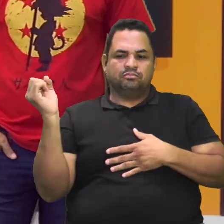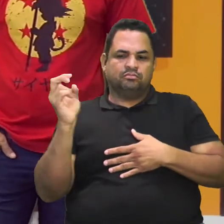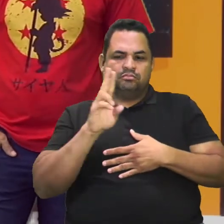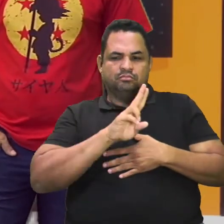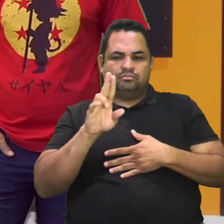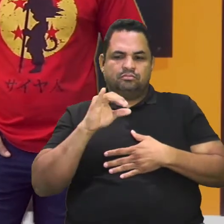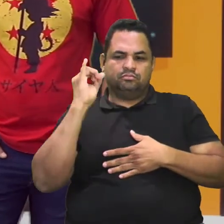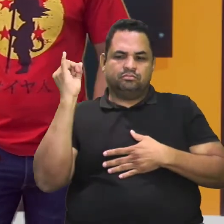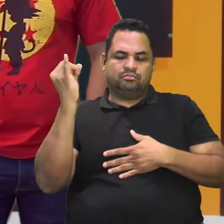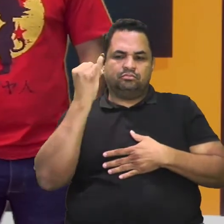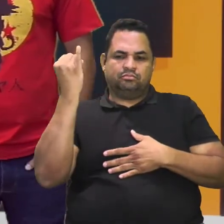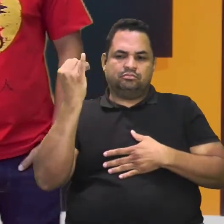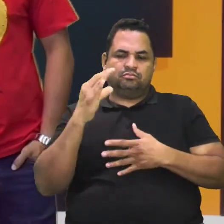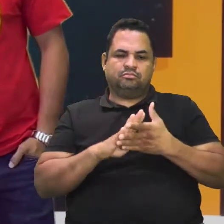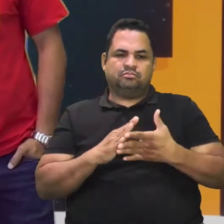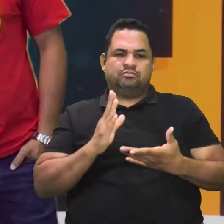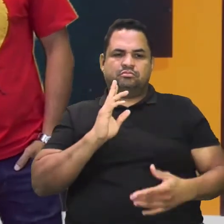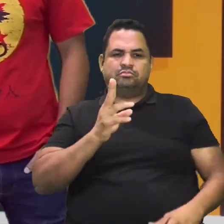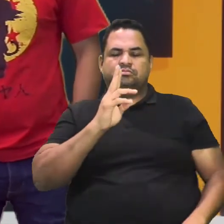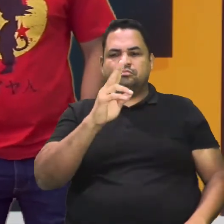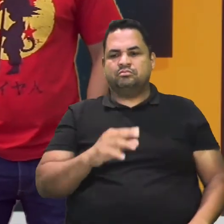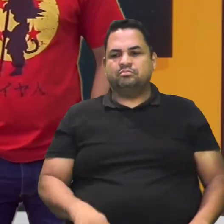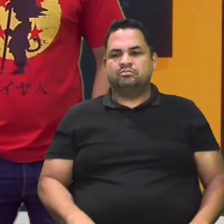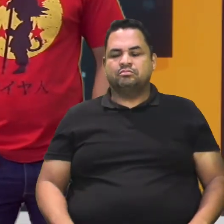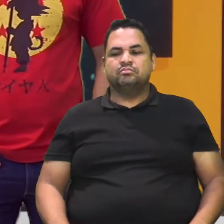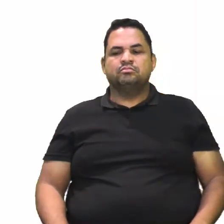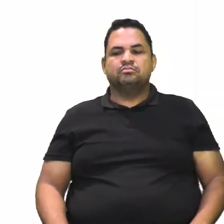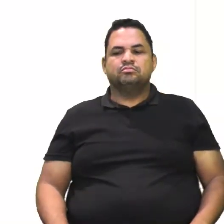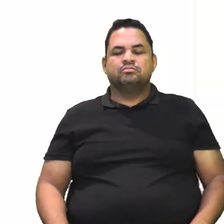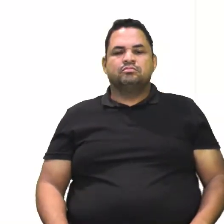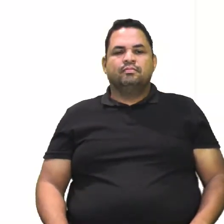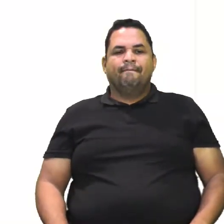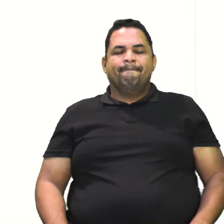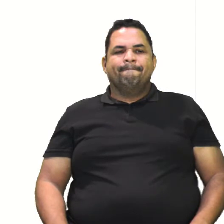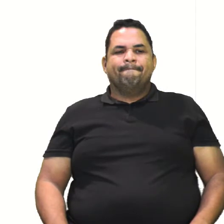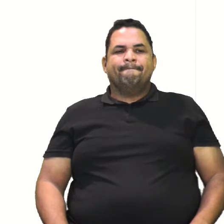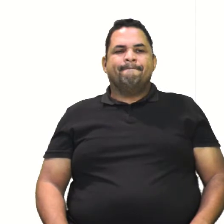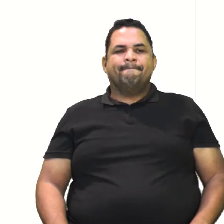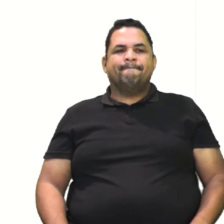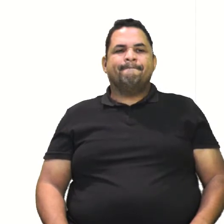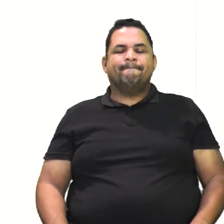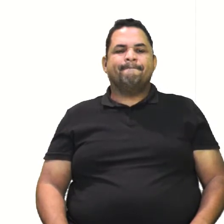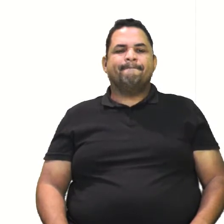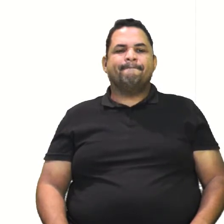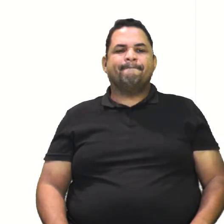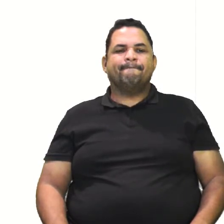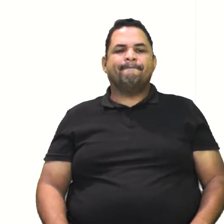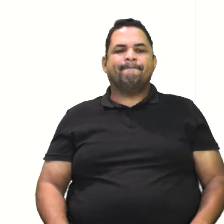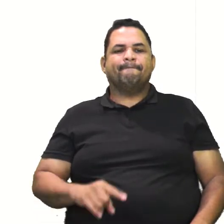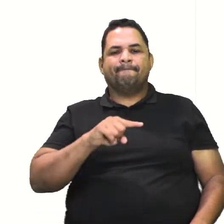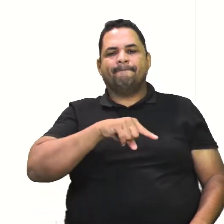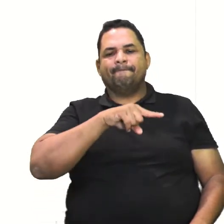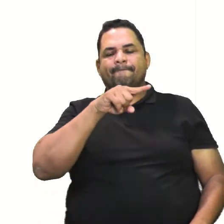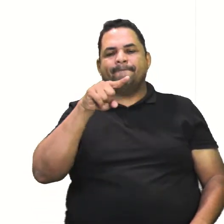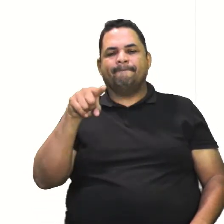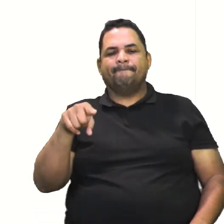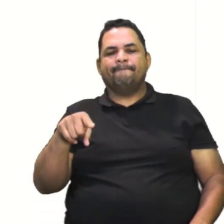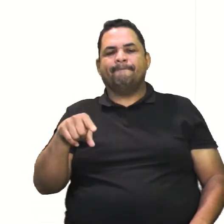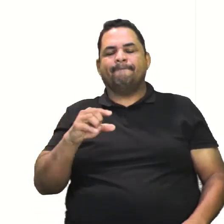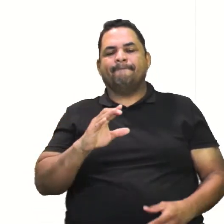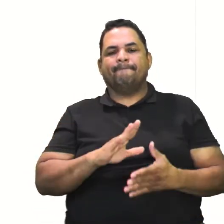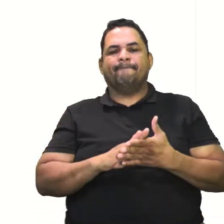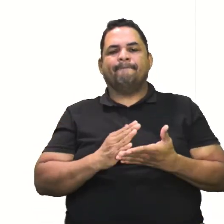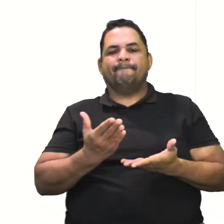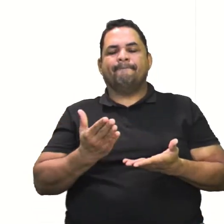nomes importantes. Isso mesmo. Então, segue o fluxo, vamos lá, para frente. Olha lá, então, se a gente fala da parábola, a gente é uma